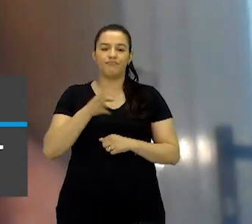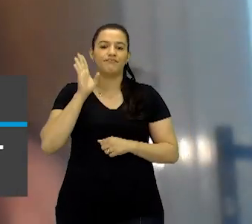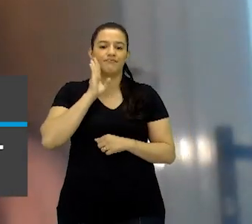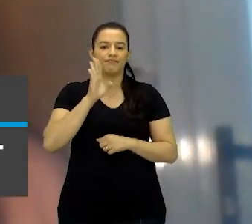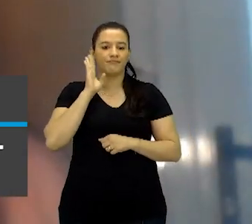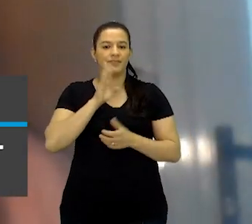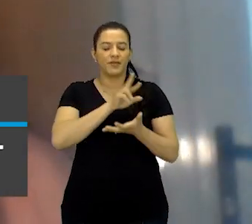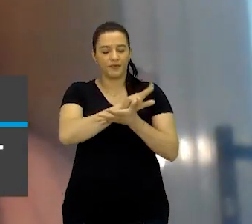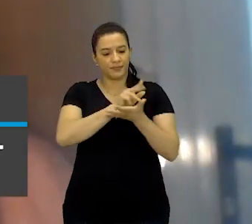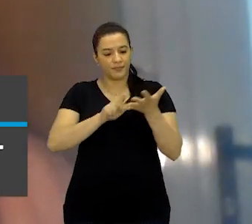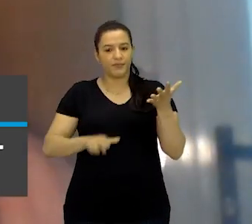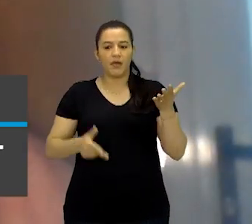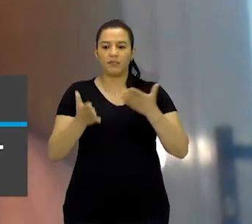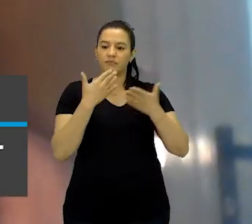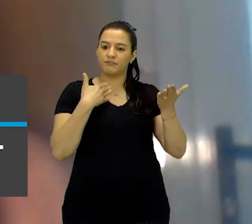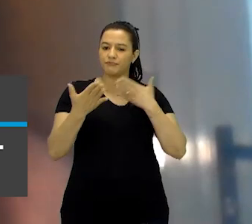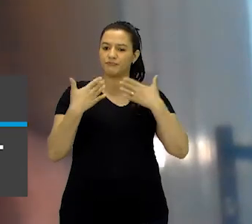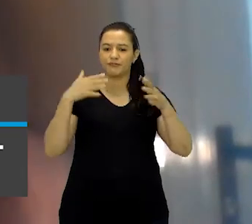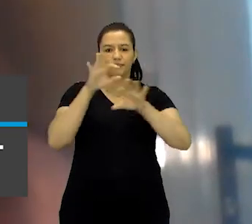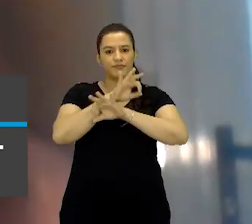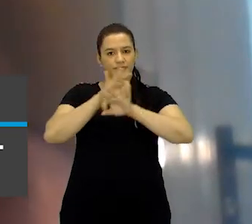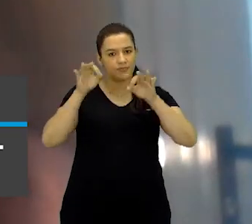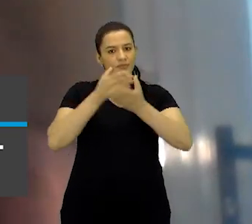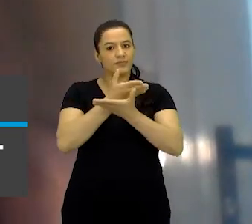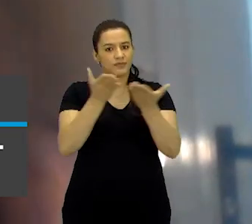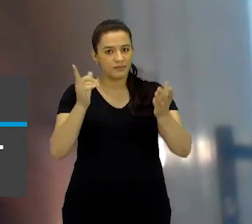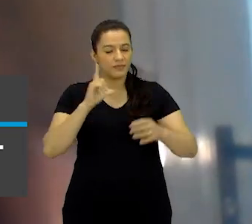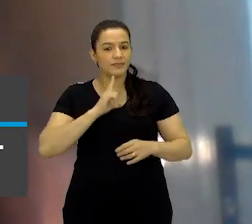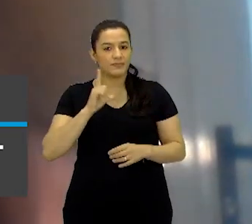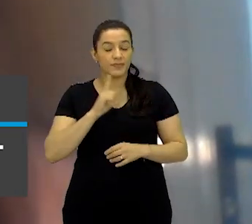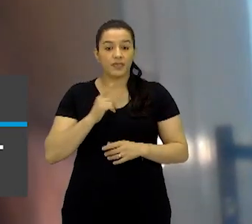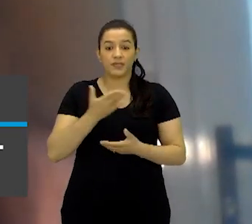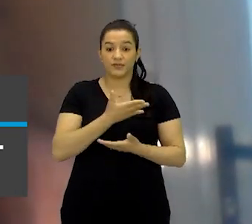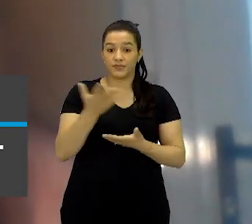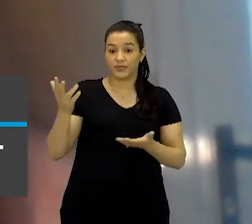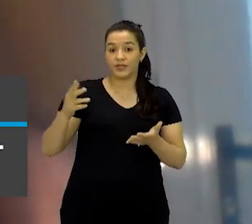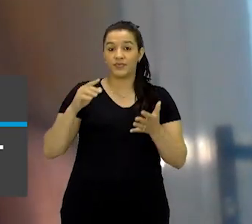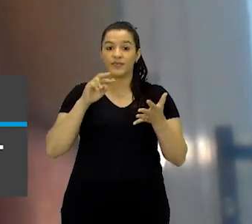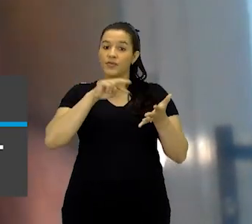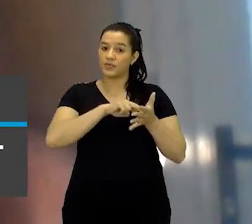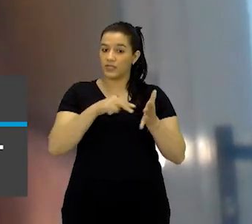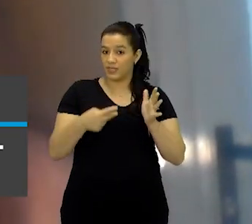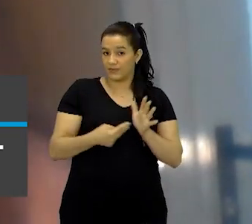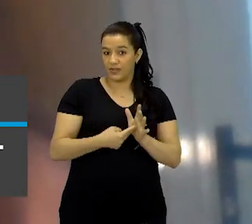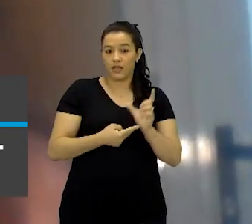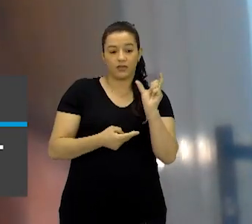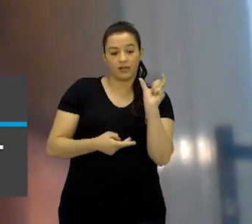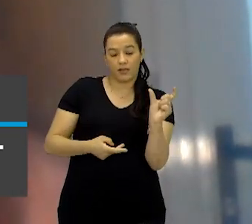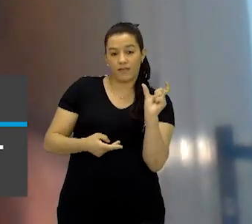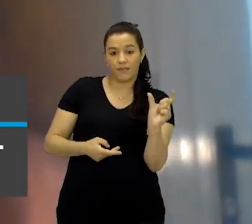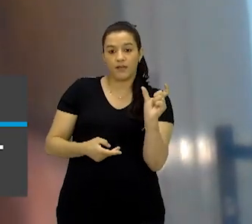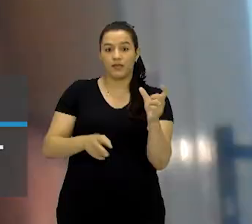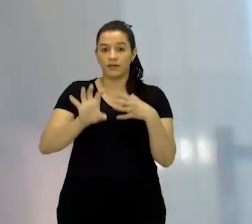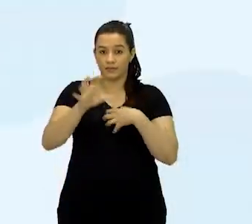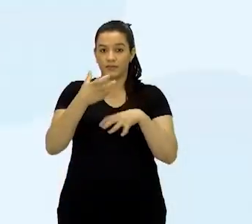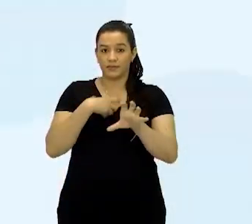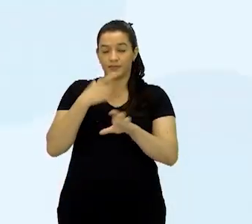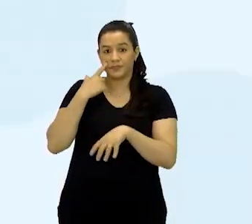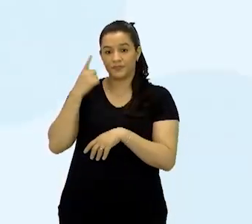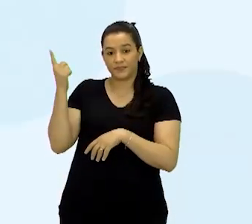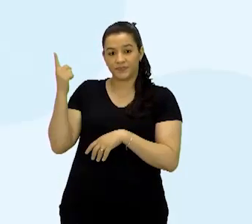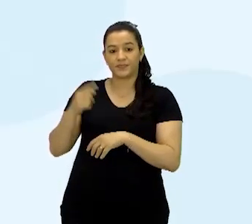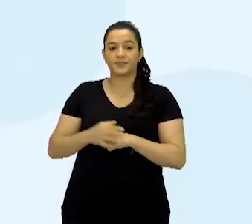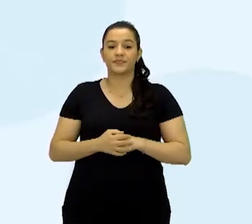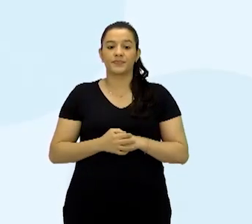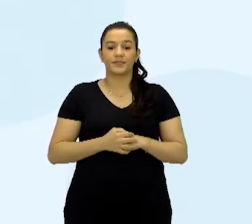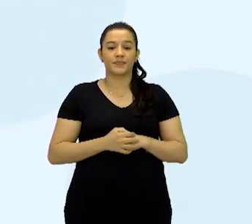professor Anderson. O pessoal tá craque, né? Porque se a gente for ver a definição de empatia, uma breve definição que vai aí na tela, a gente tem